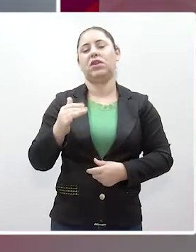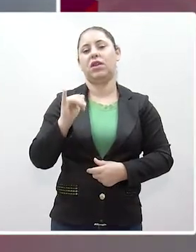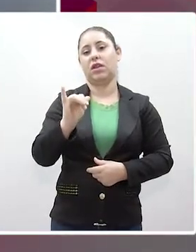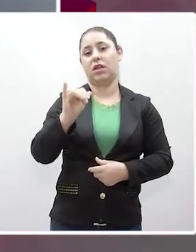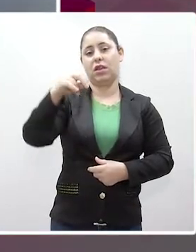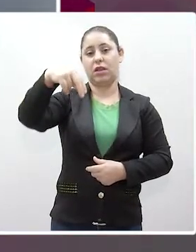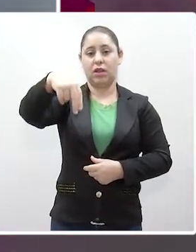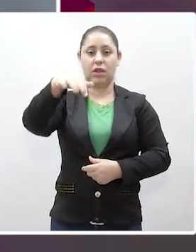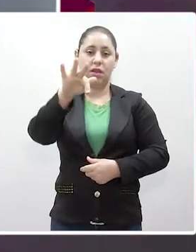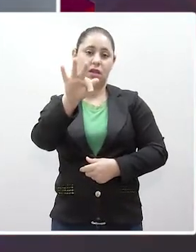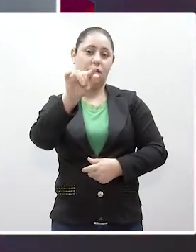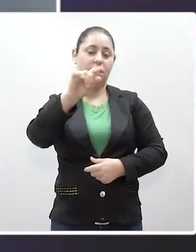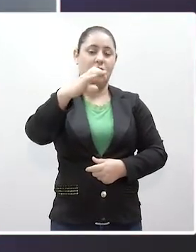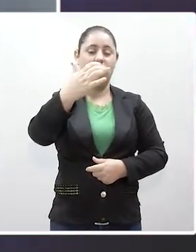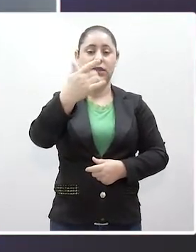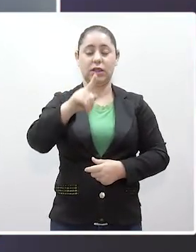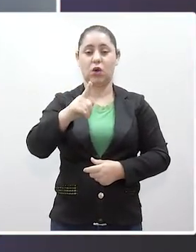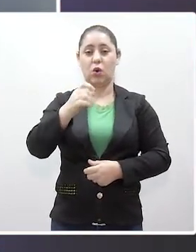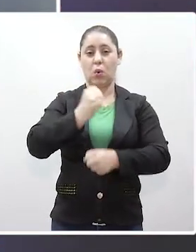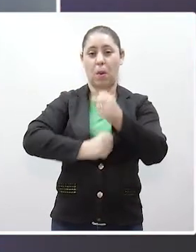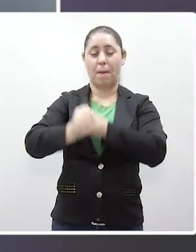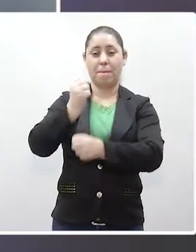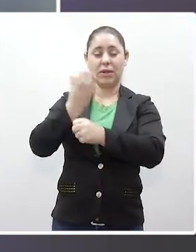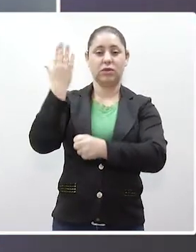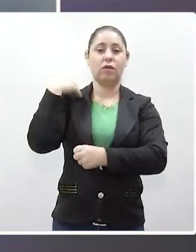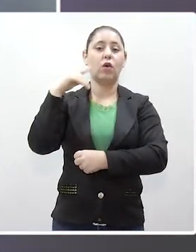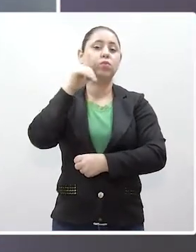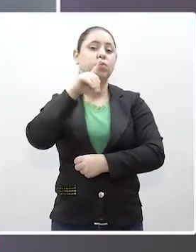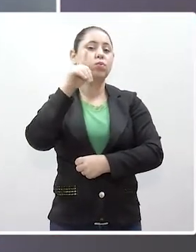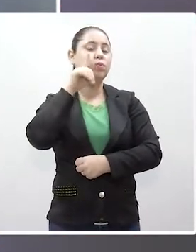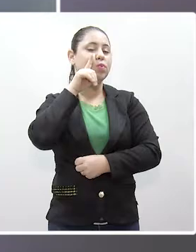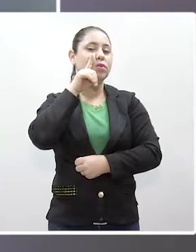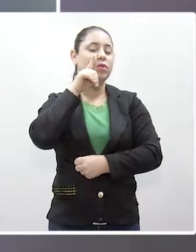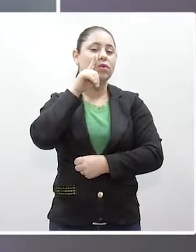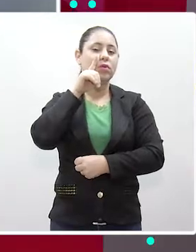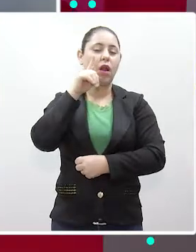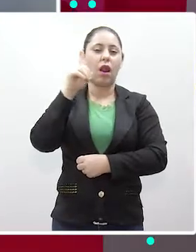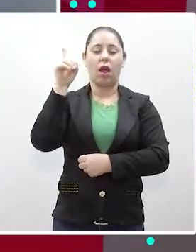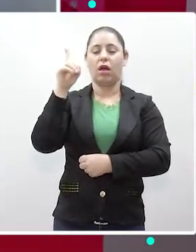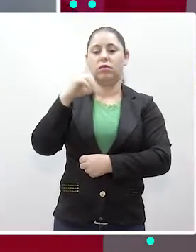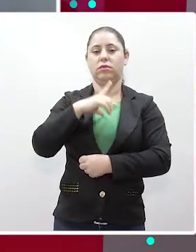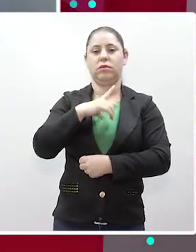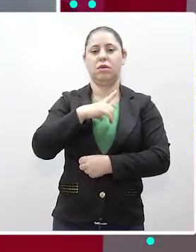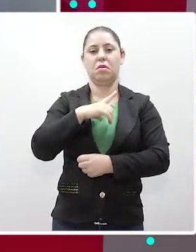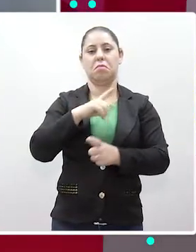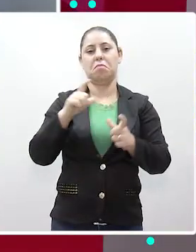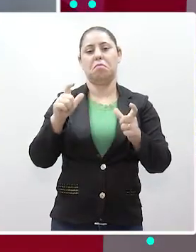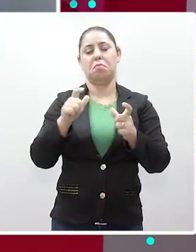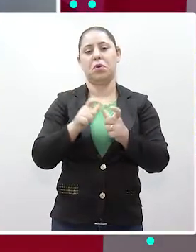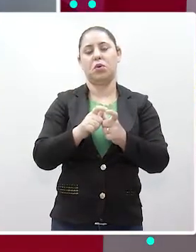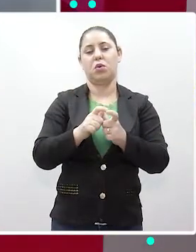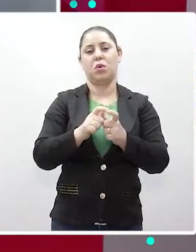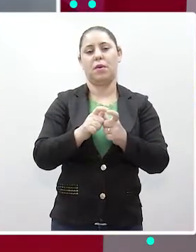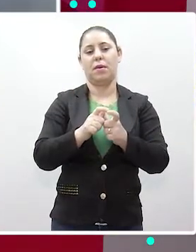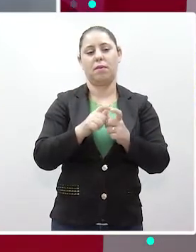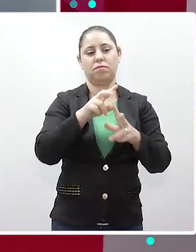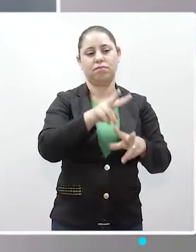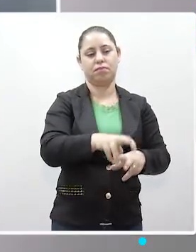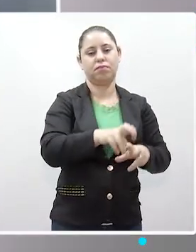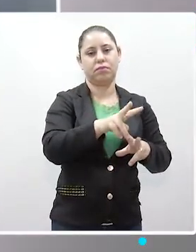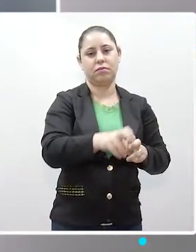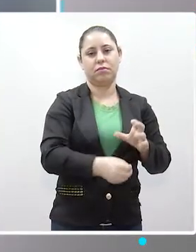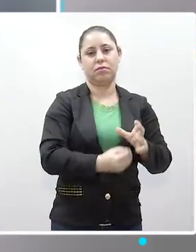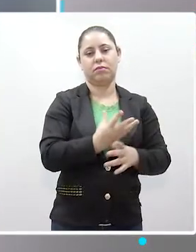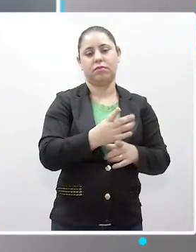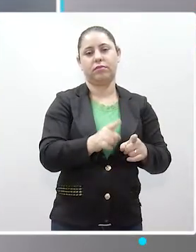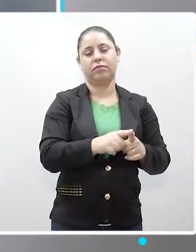uma inflação muito elevada. Se você olhar nos Estados Unidos, você tem dois índices, basicamente, de inflação, né? Ao produtor